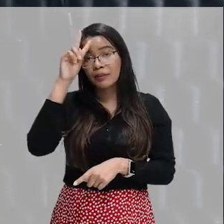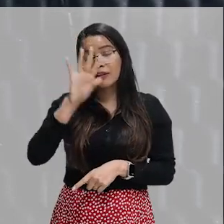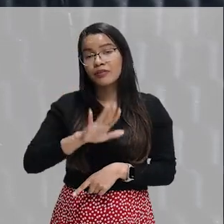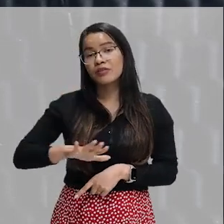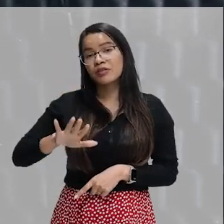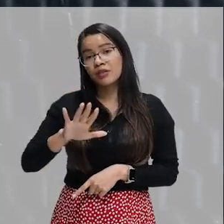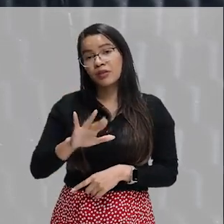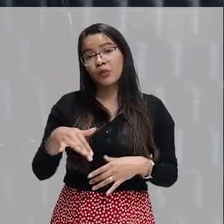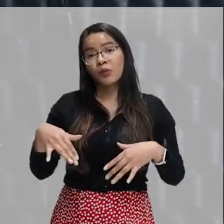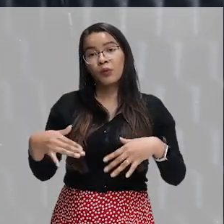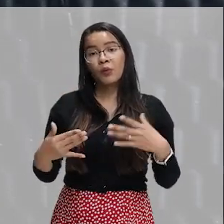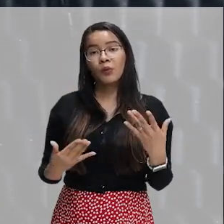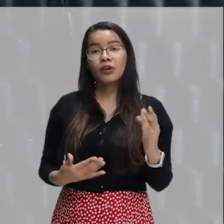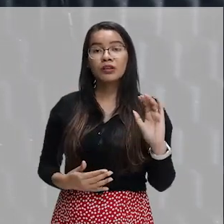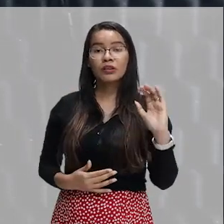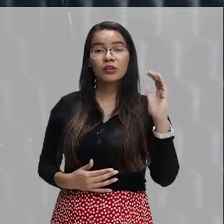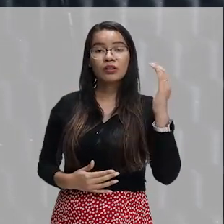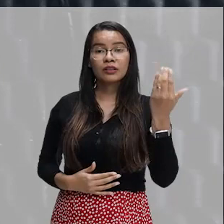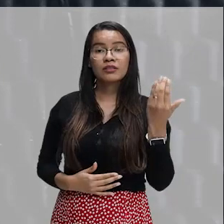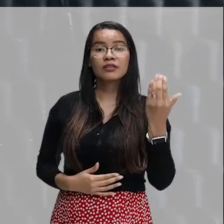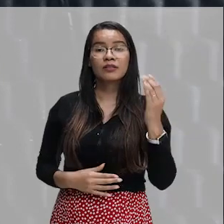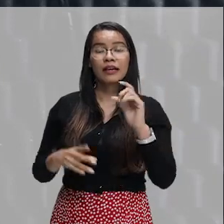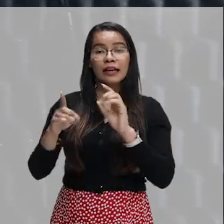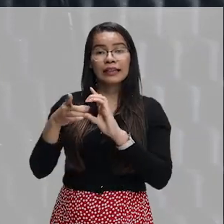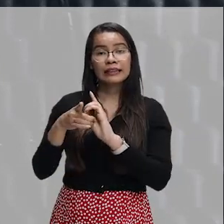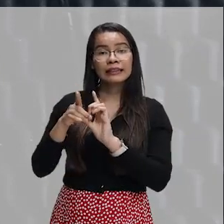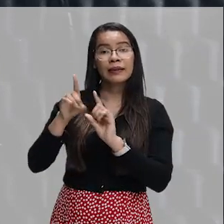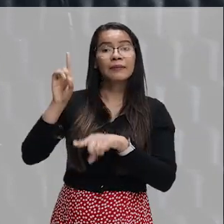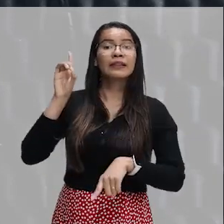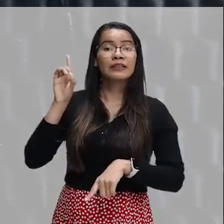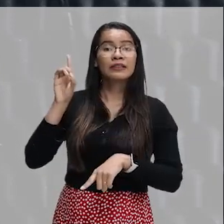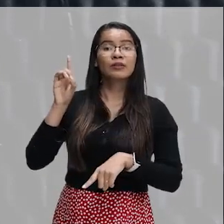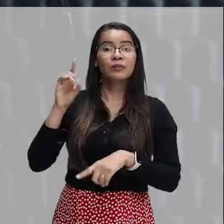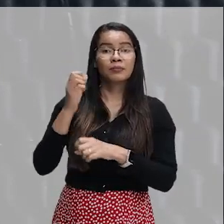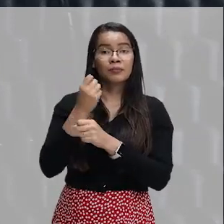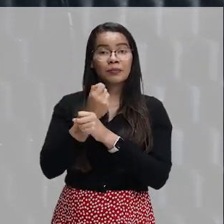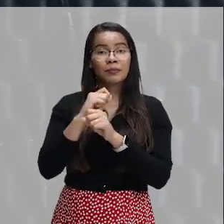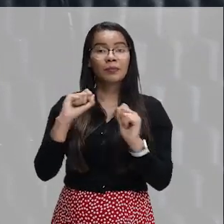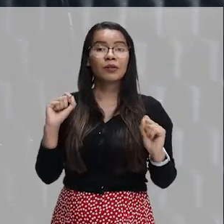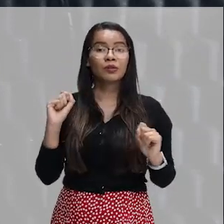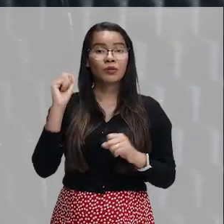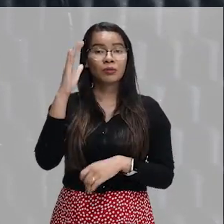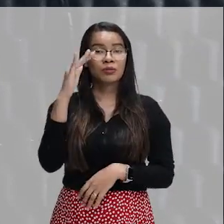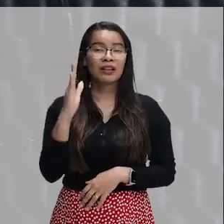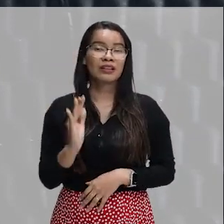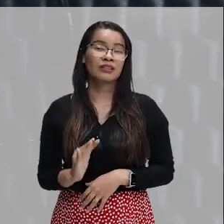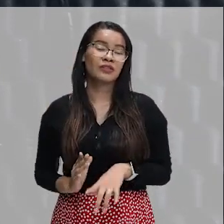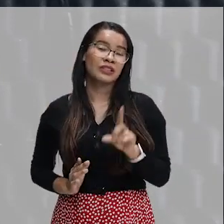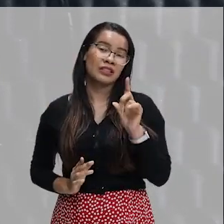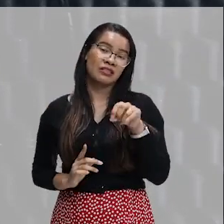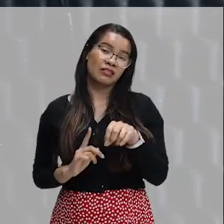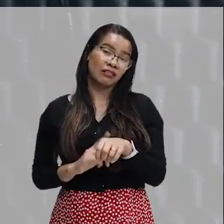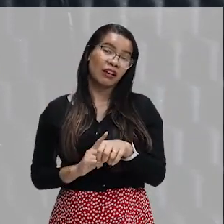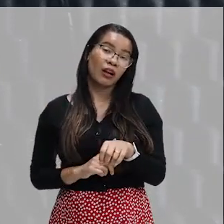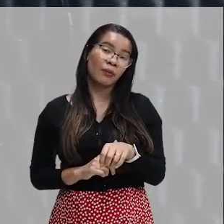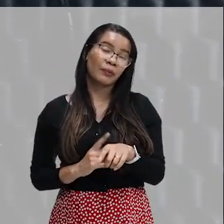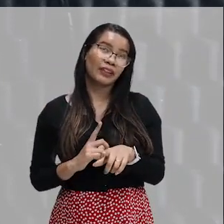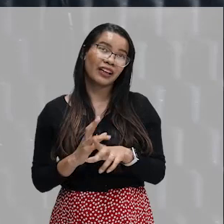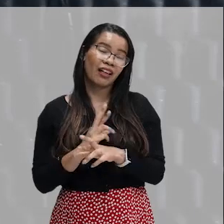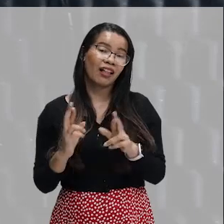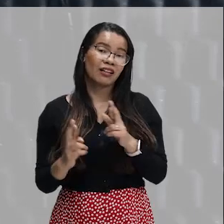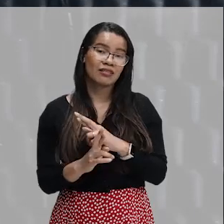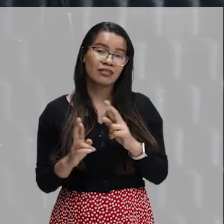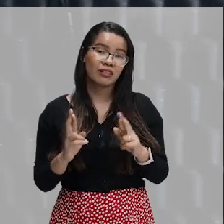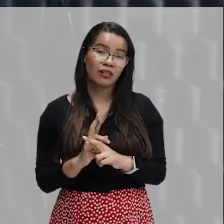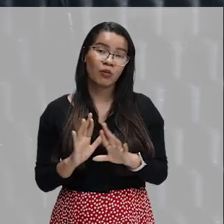quando aconteceu a independência do Brasil. Foi nessa época? Tem alguma coisa a ver?